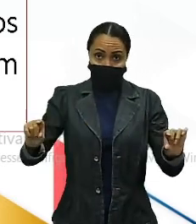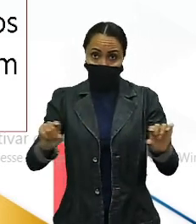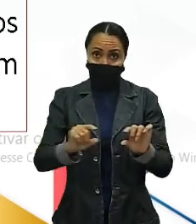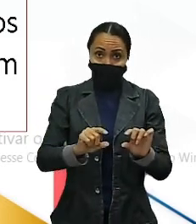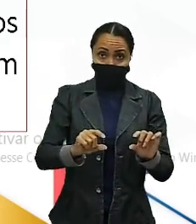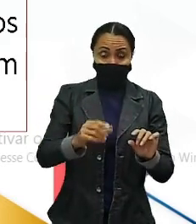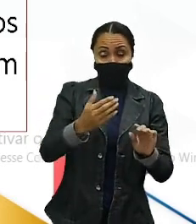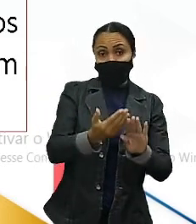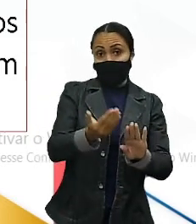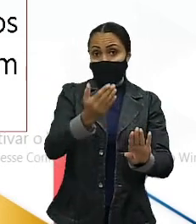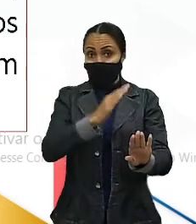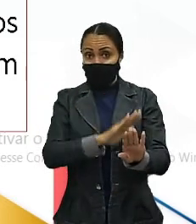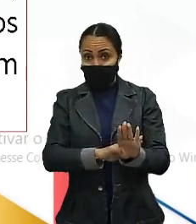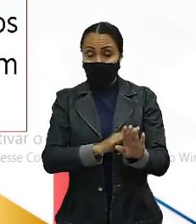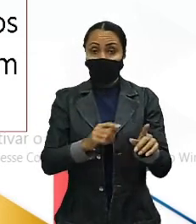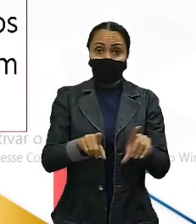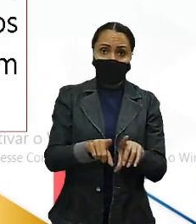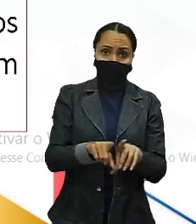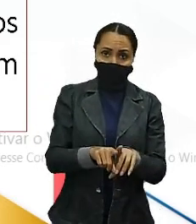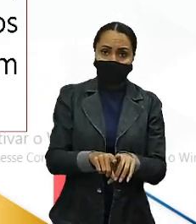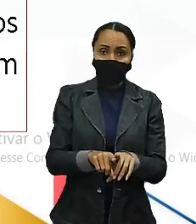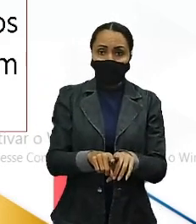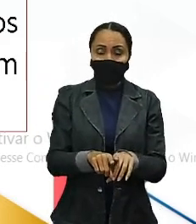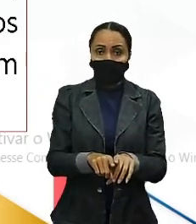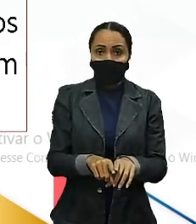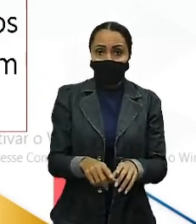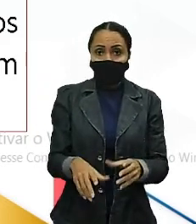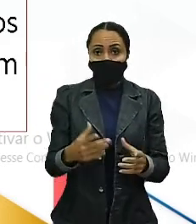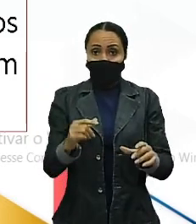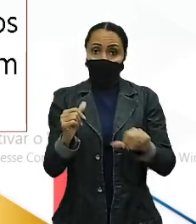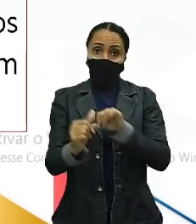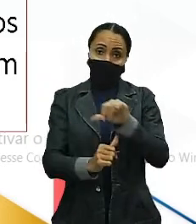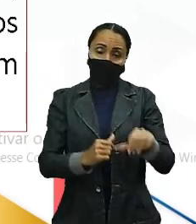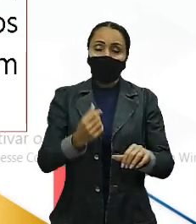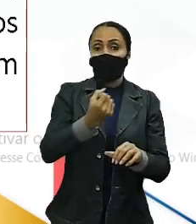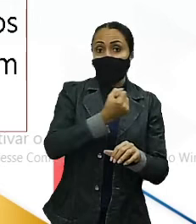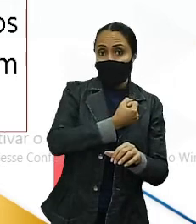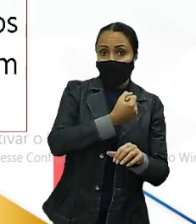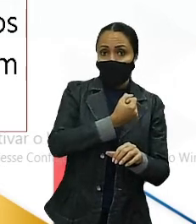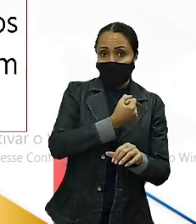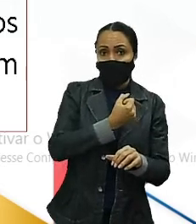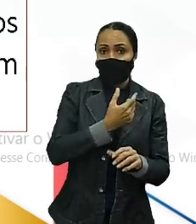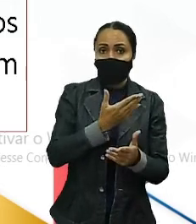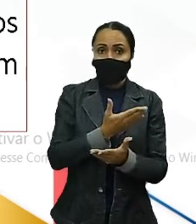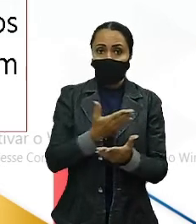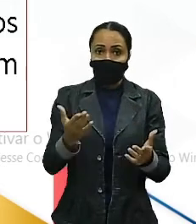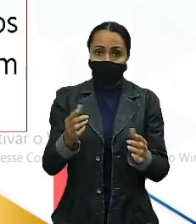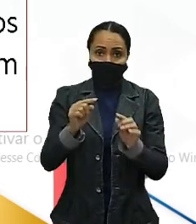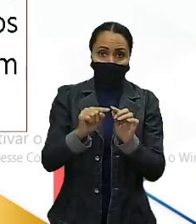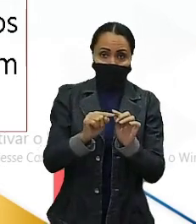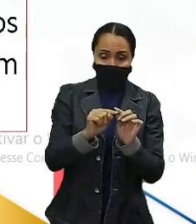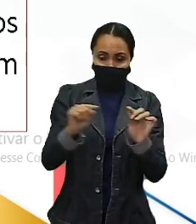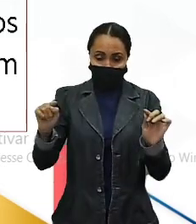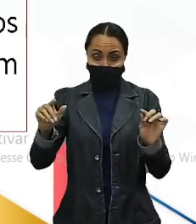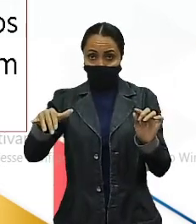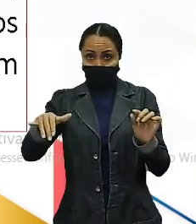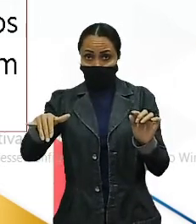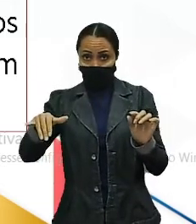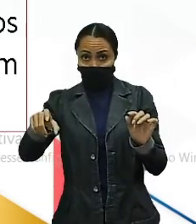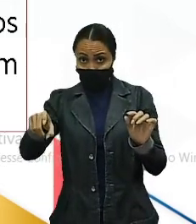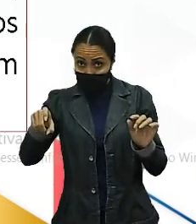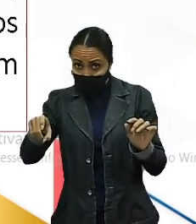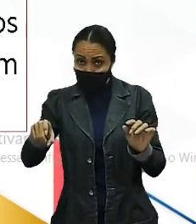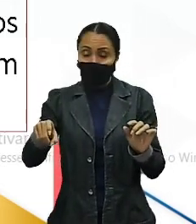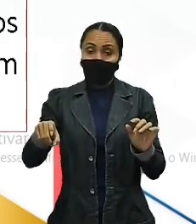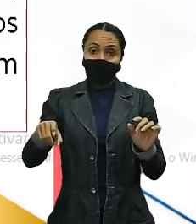para trás também no sentido horizontal, aí quem muda é o número que está relativo ao eixo do X, tranquilo? Nesse caso